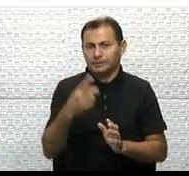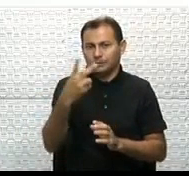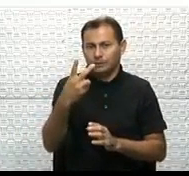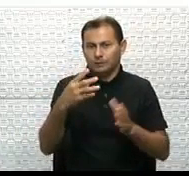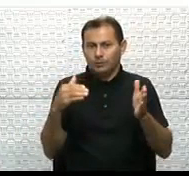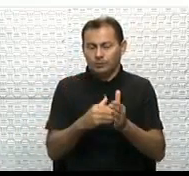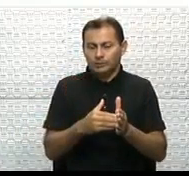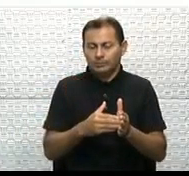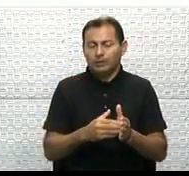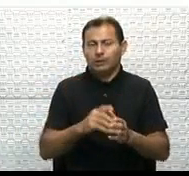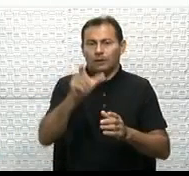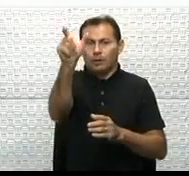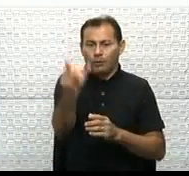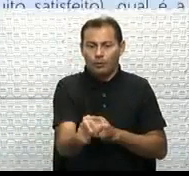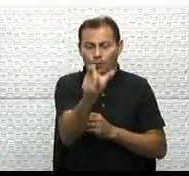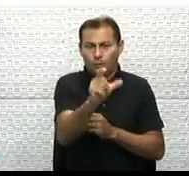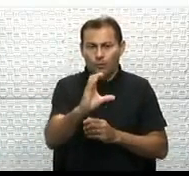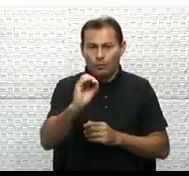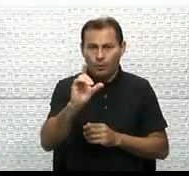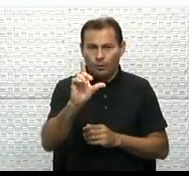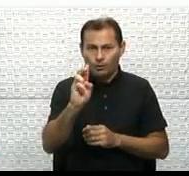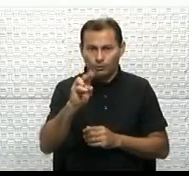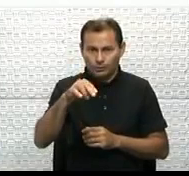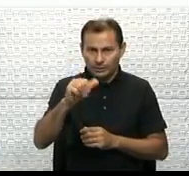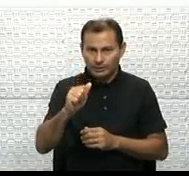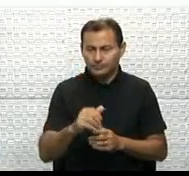2 últimas colunas.